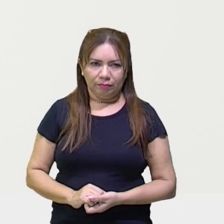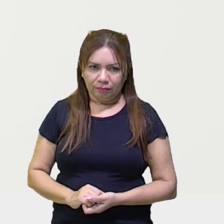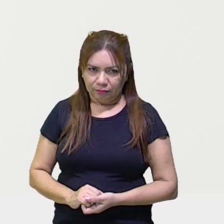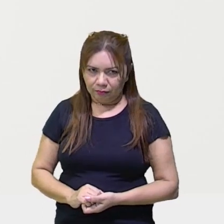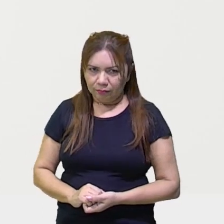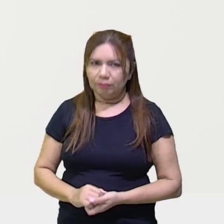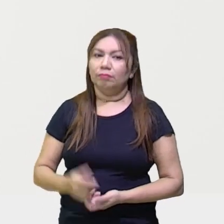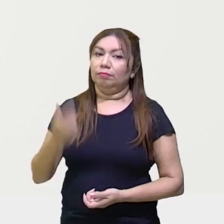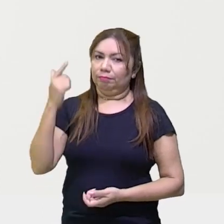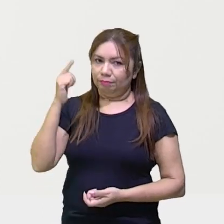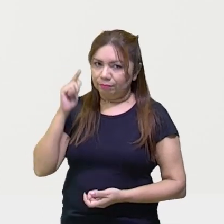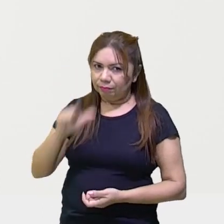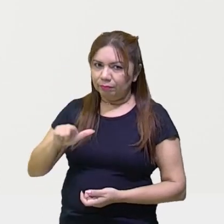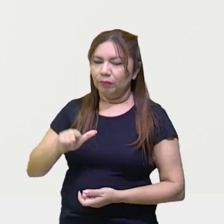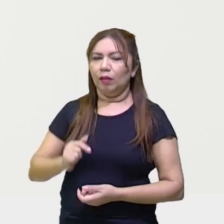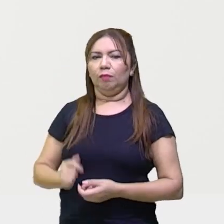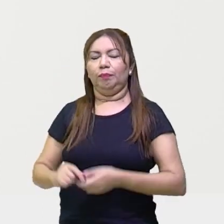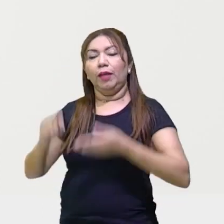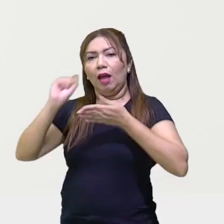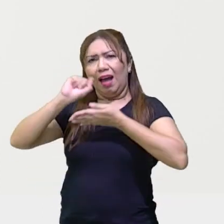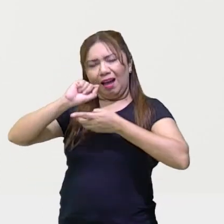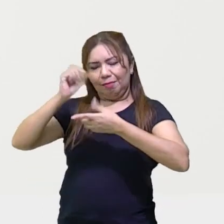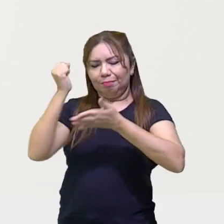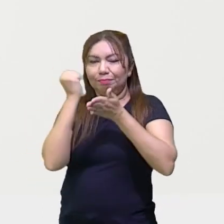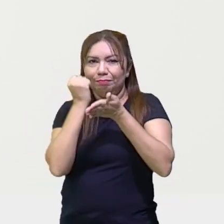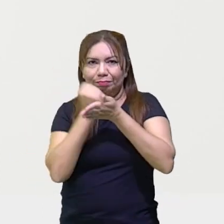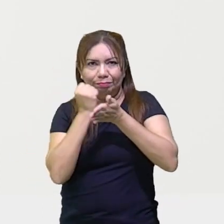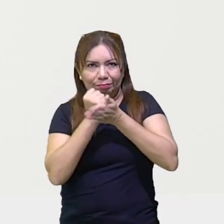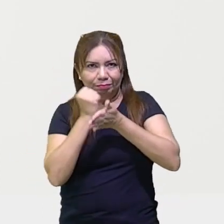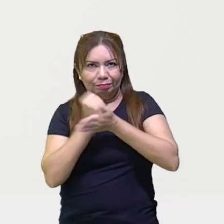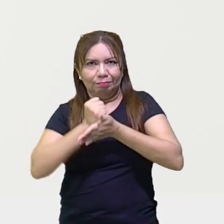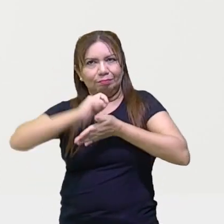Mais uma regra, acentuação dos vocábulos